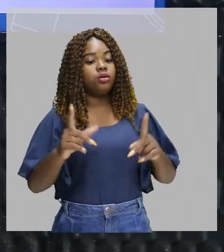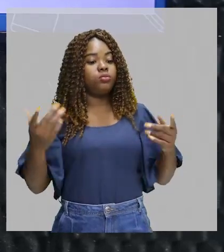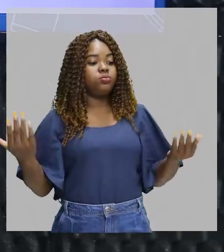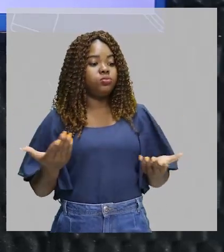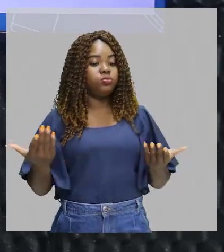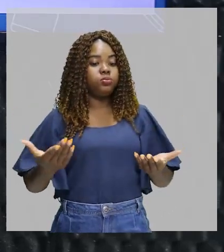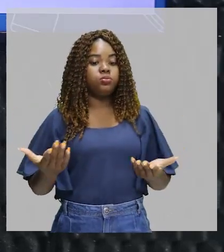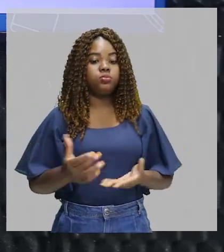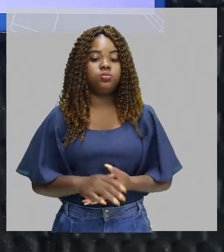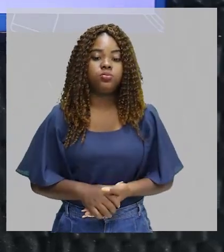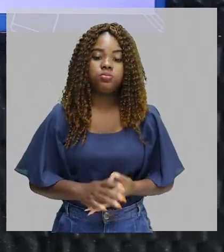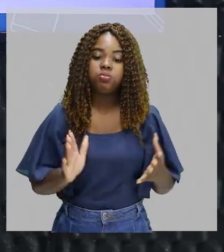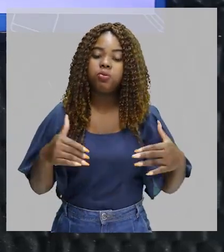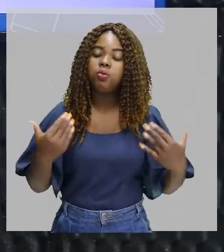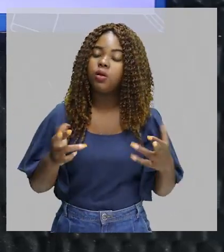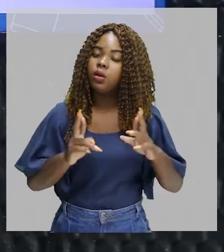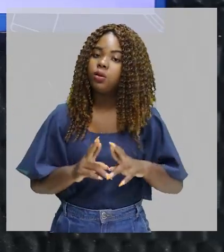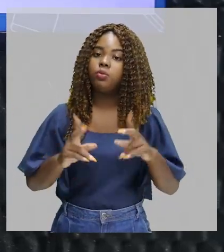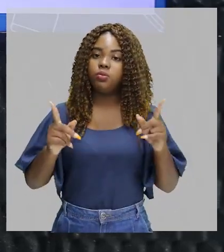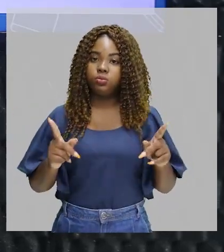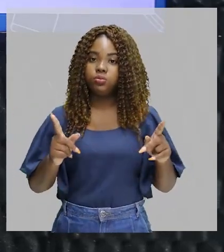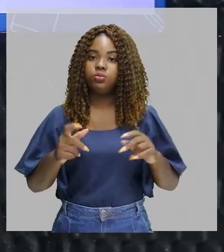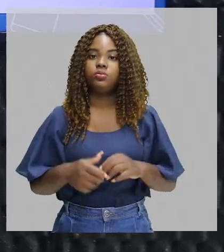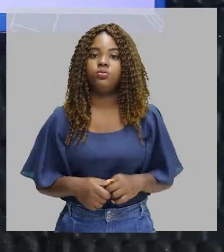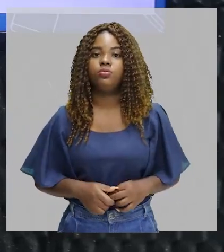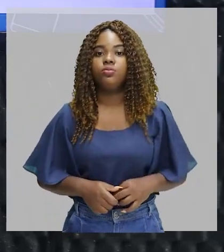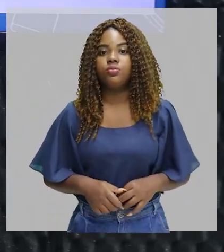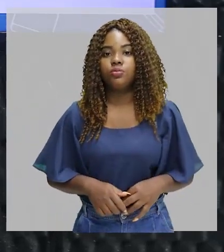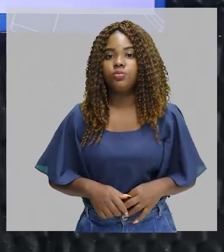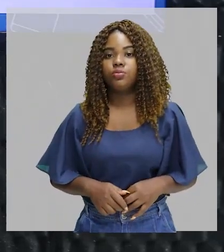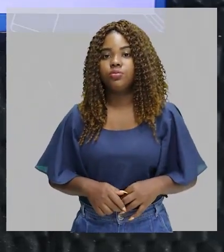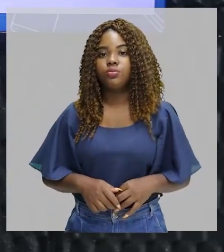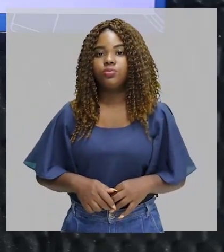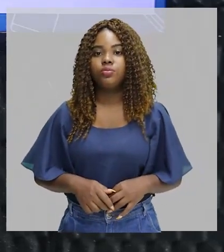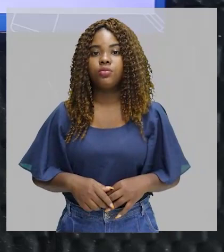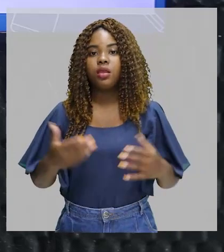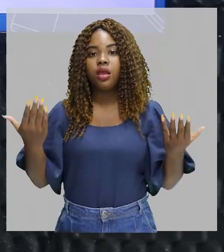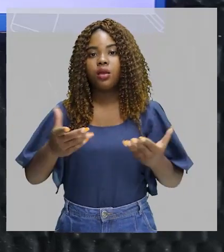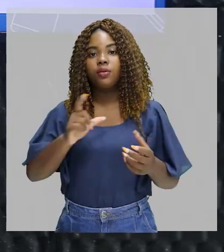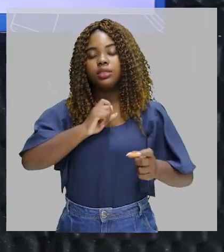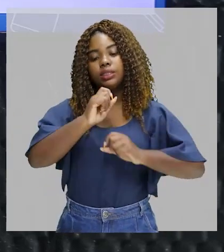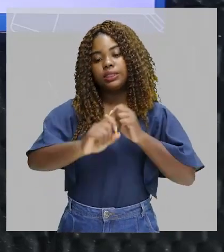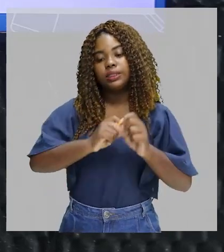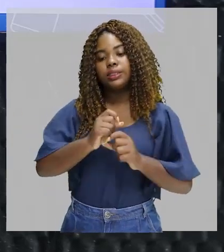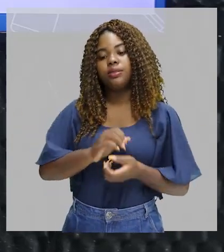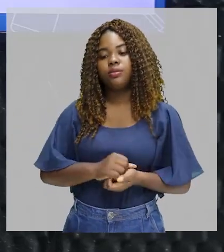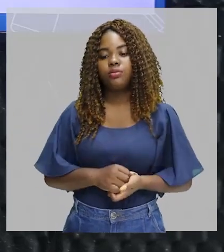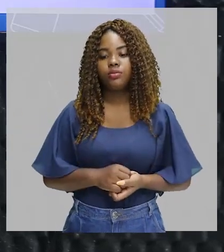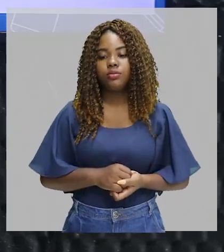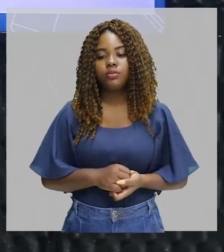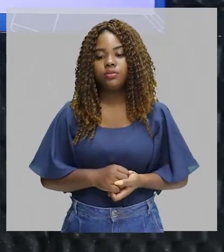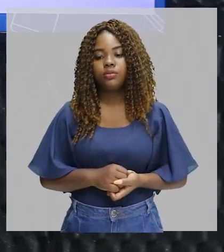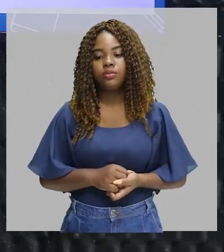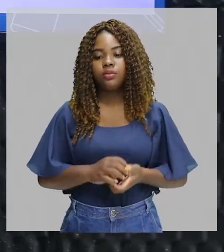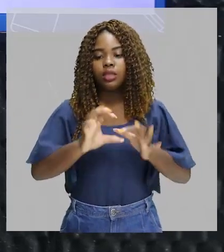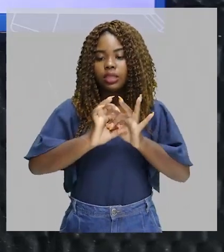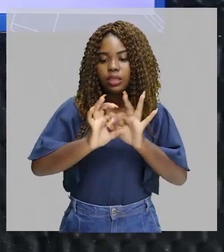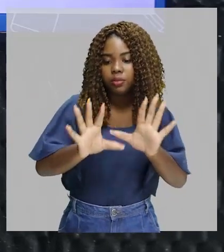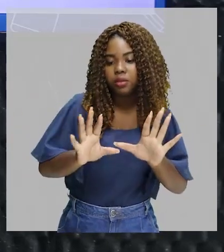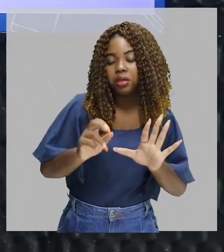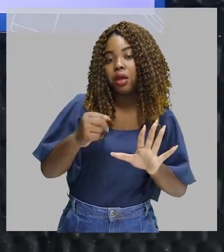correto? Qual é a diferença? A diferença é que agora estamos falando em ceder ou